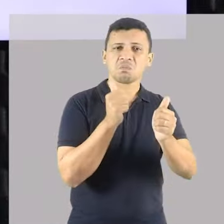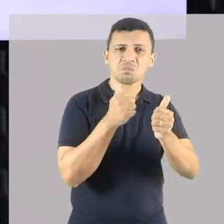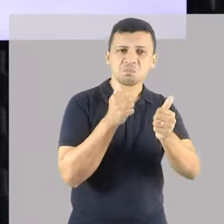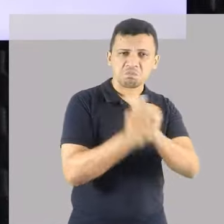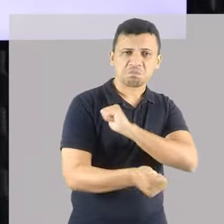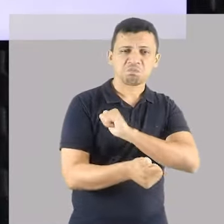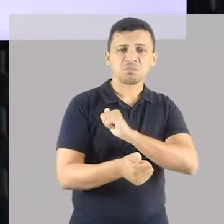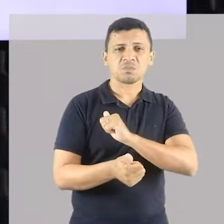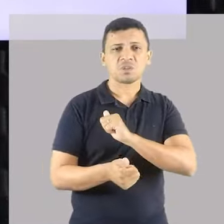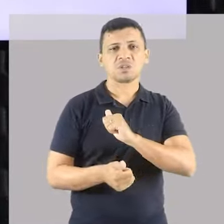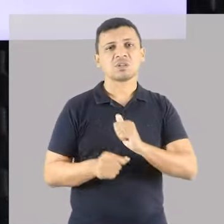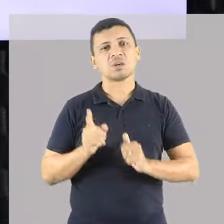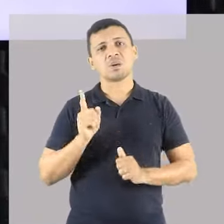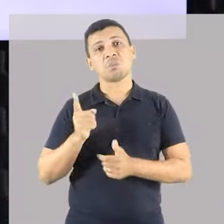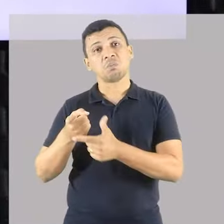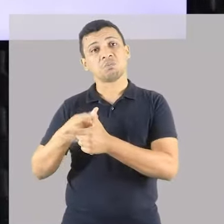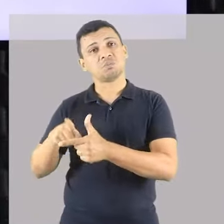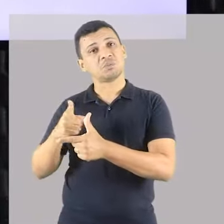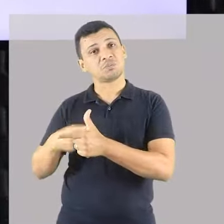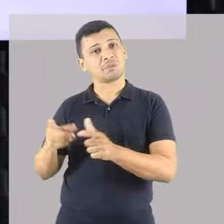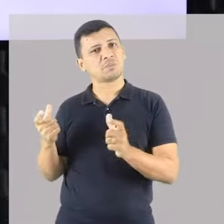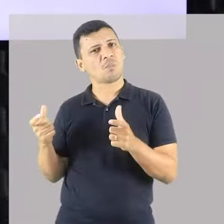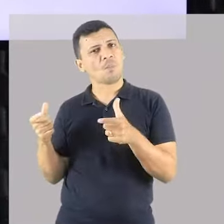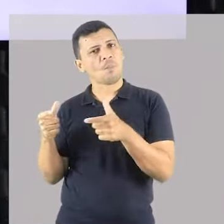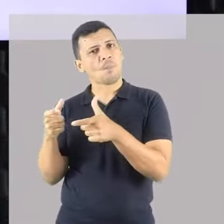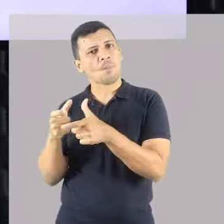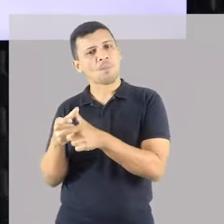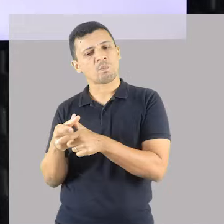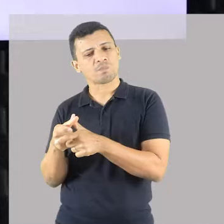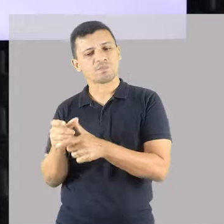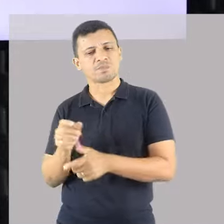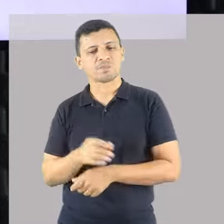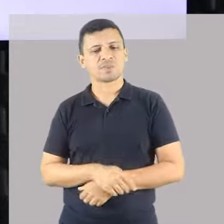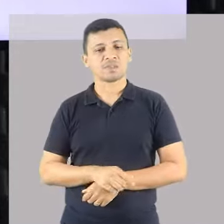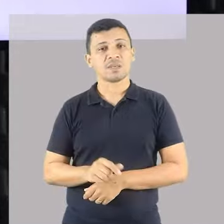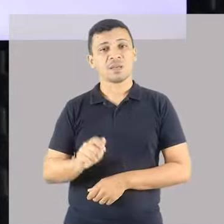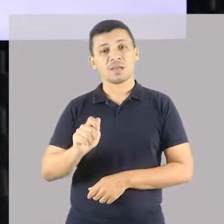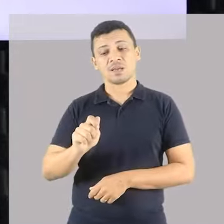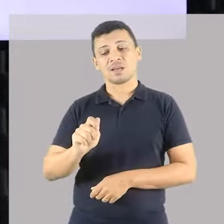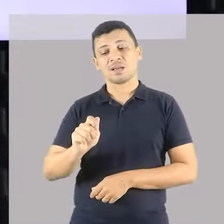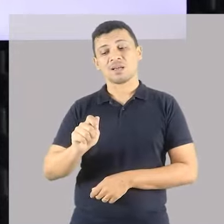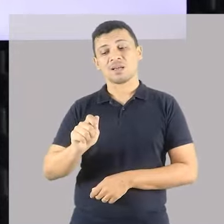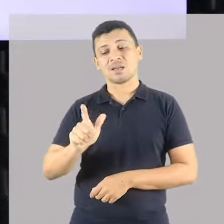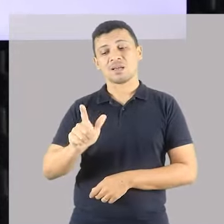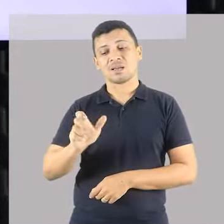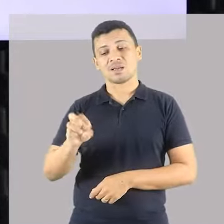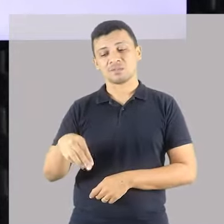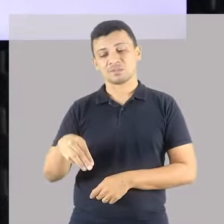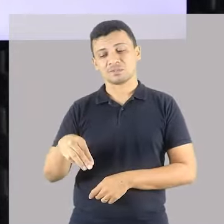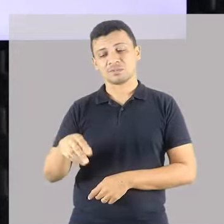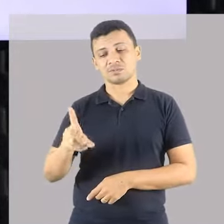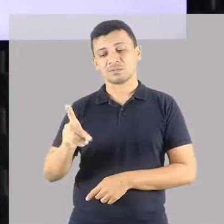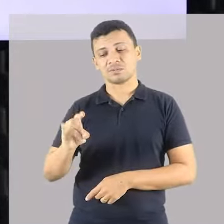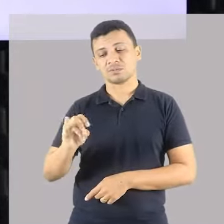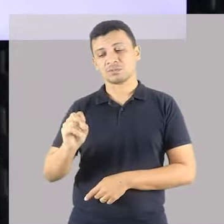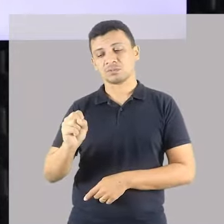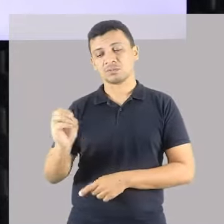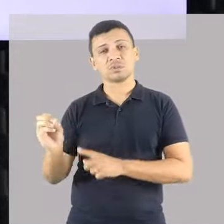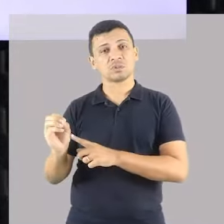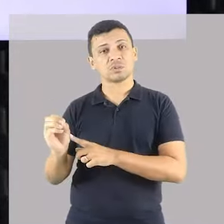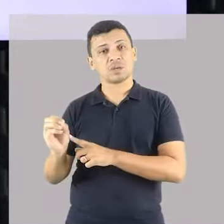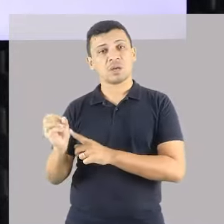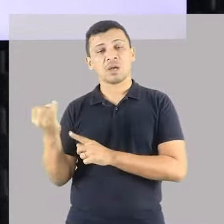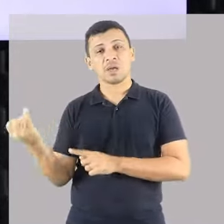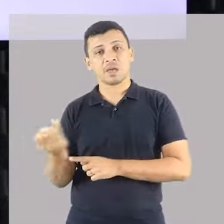desenvolver vários problemas certo então ele deu a Primeira ideia aí ele diz assim além disso é importante para o